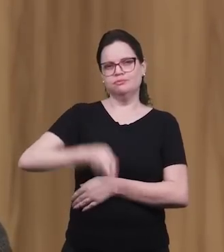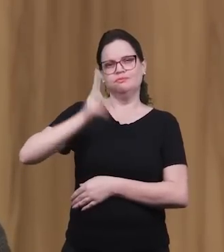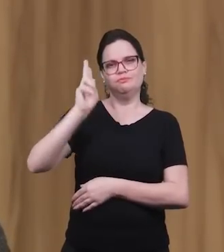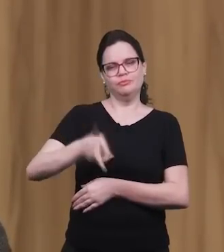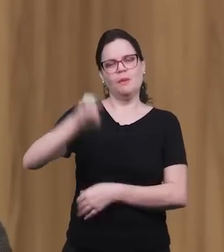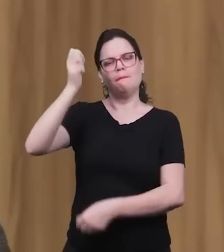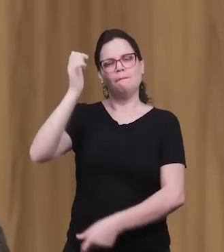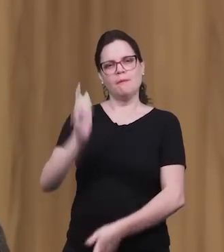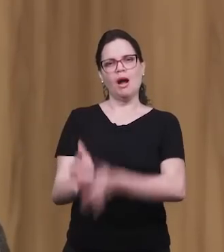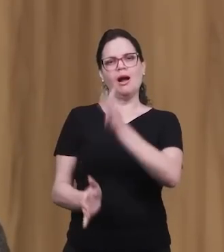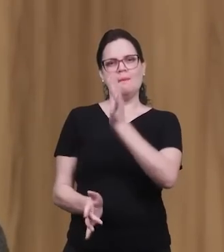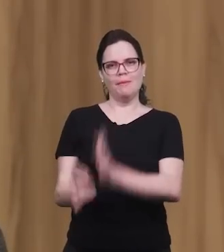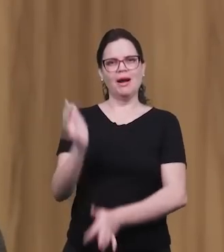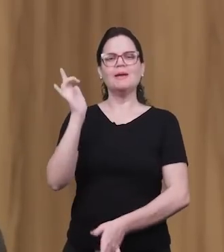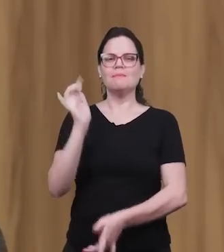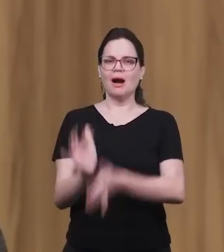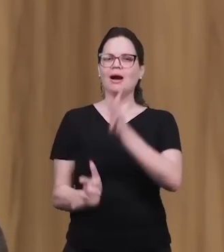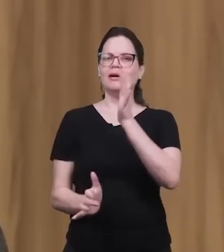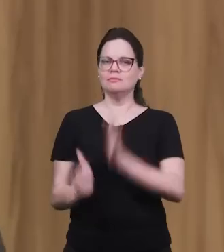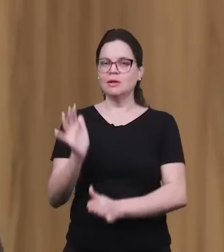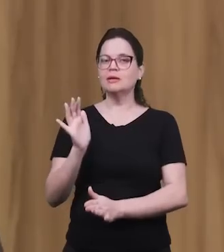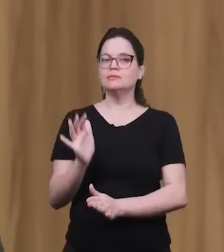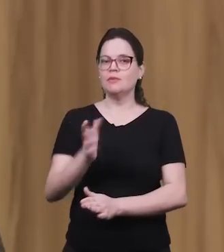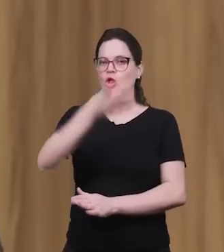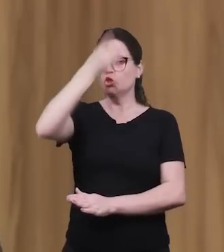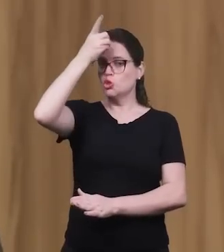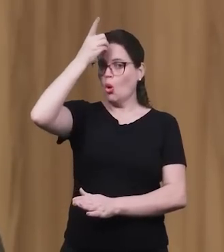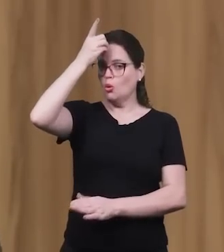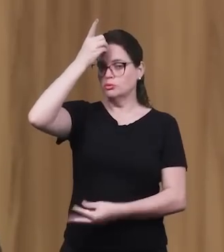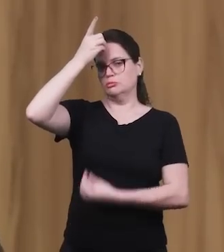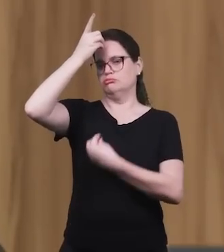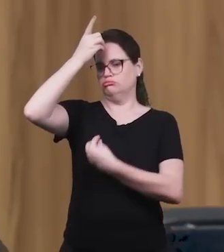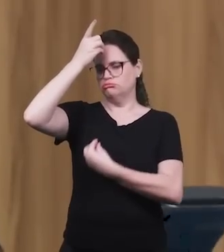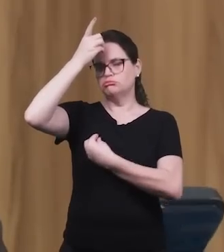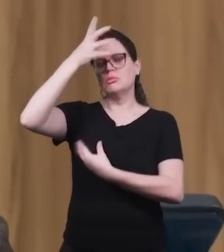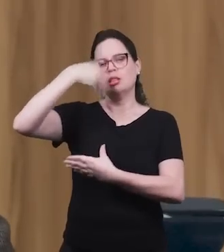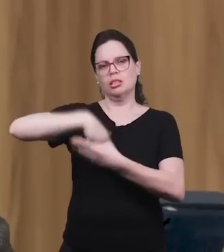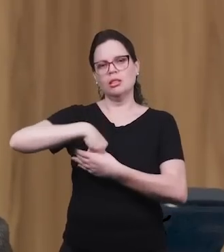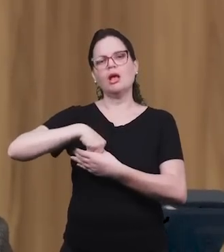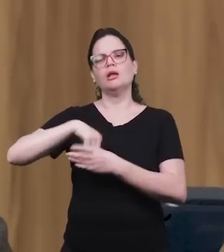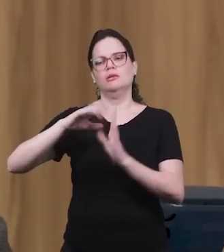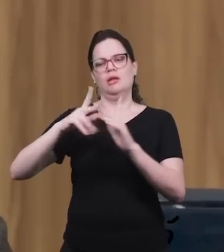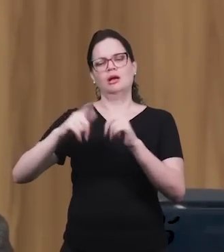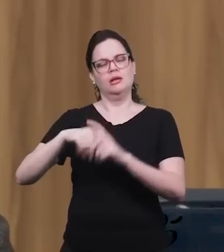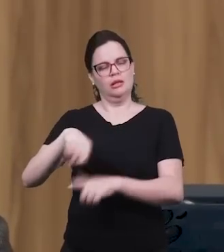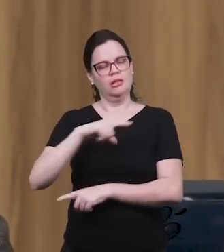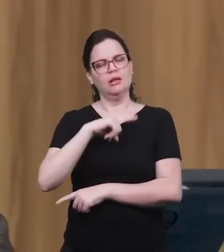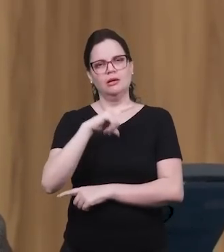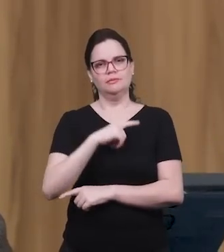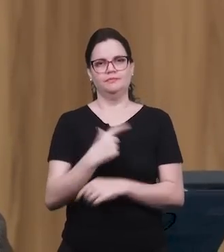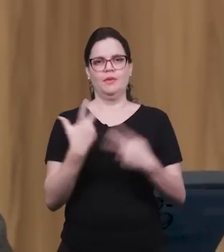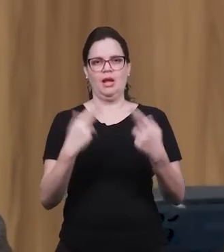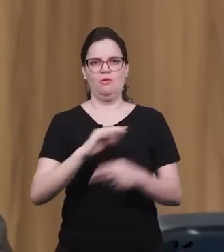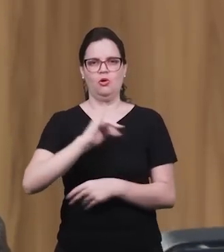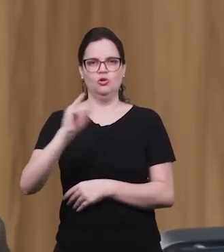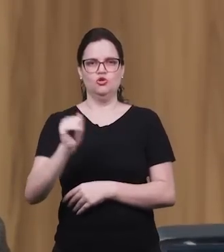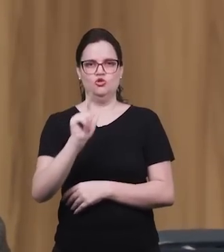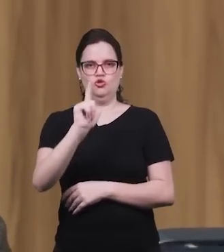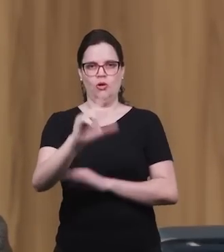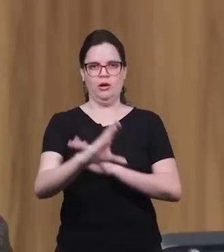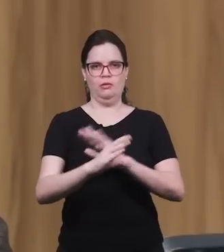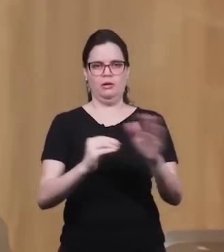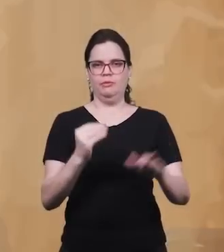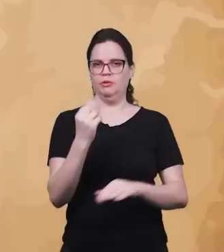sendo derramado. Os sinais continuam na vida da igreja. E quando nós lemos lá no 2º capítulo de